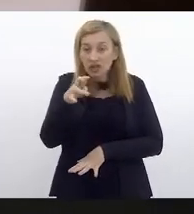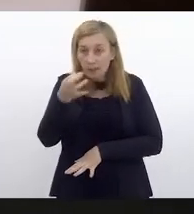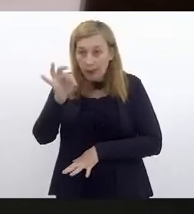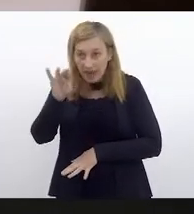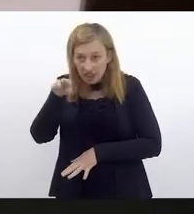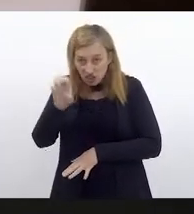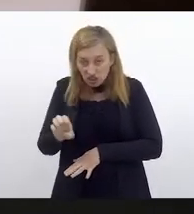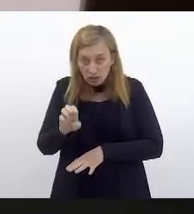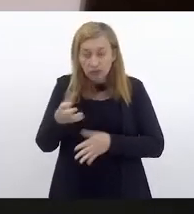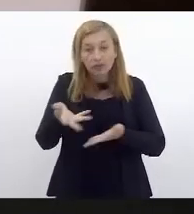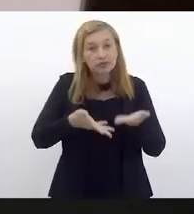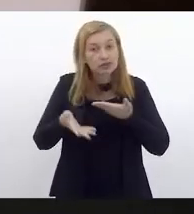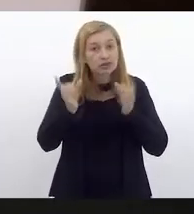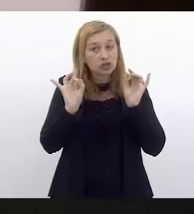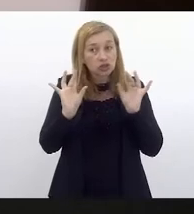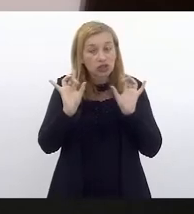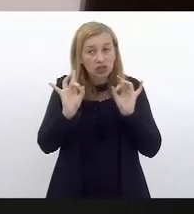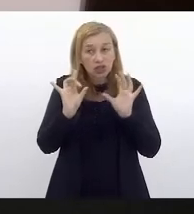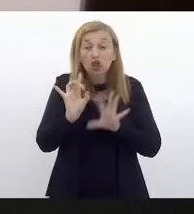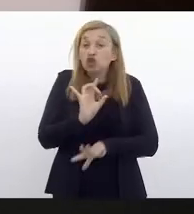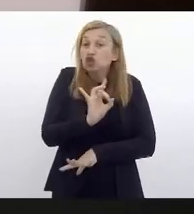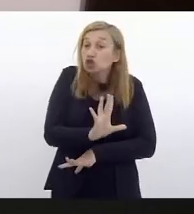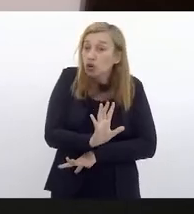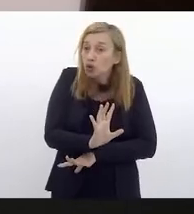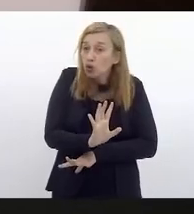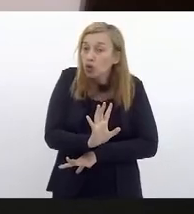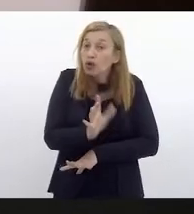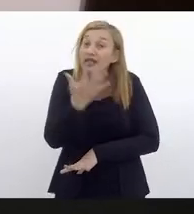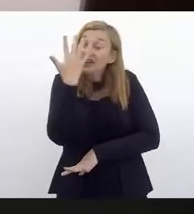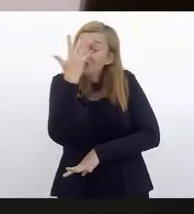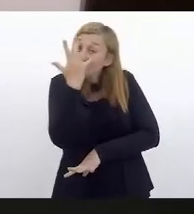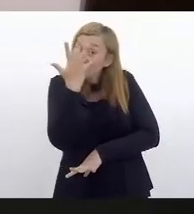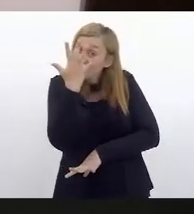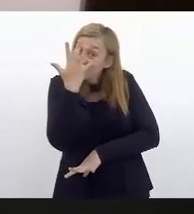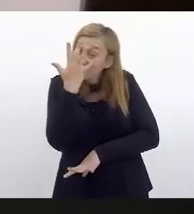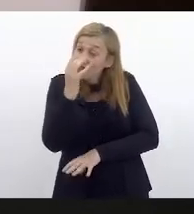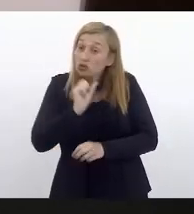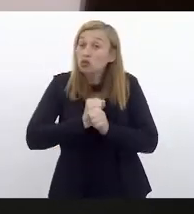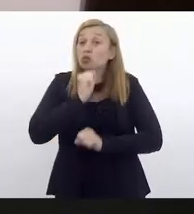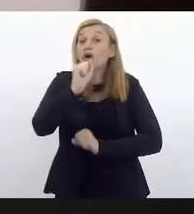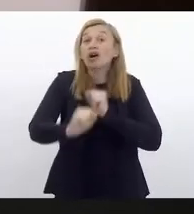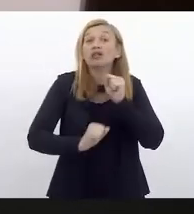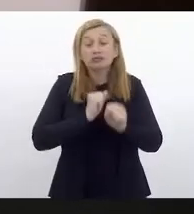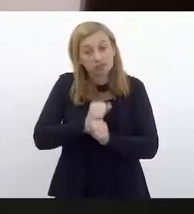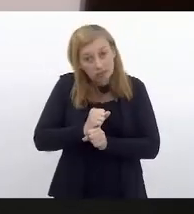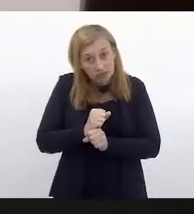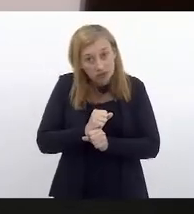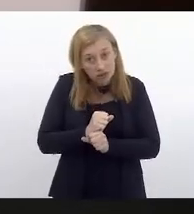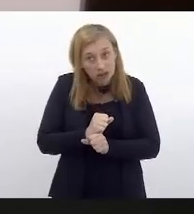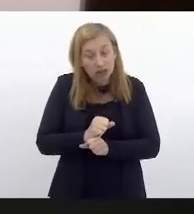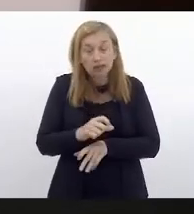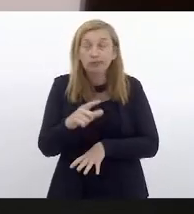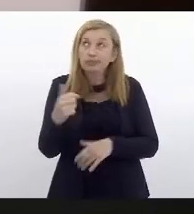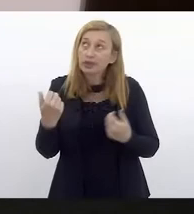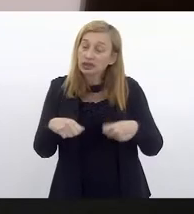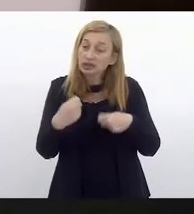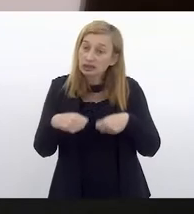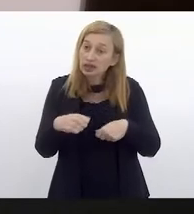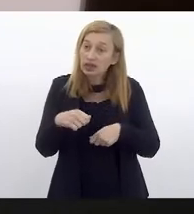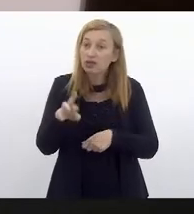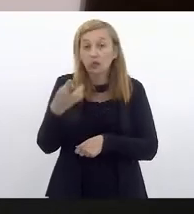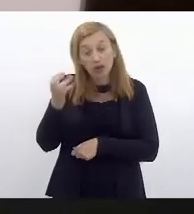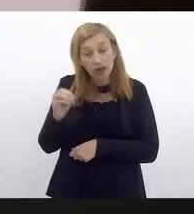participação especial só sai em fevereiro do ano seguinte, teria que abrir um crédito